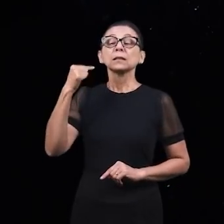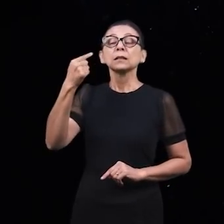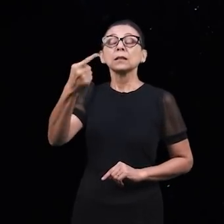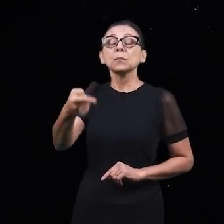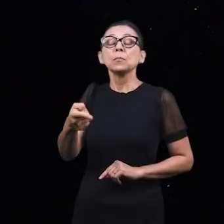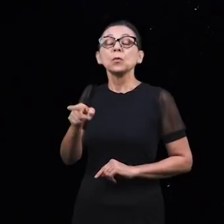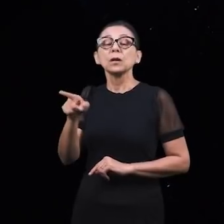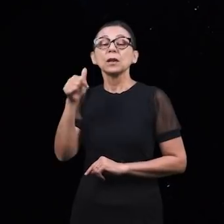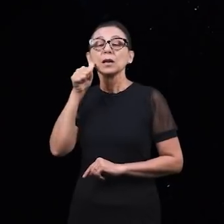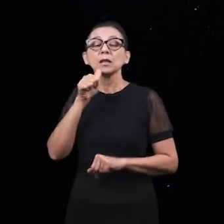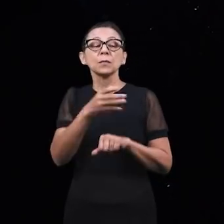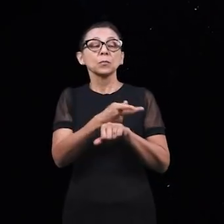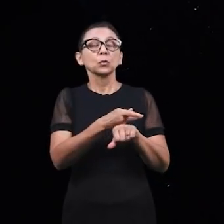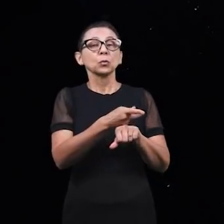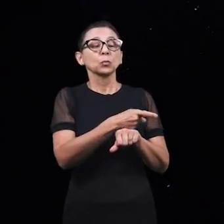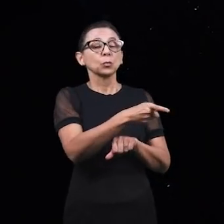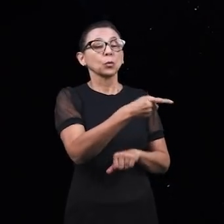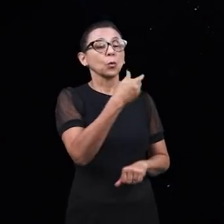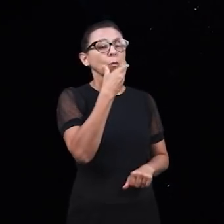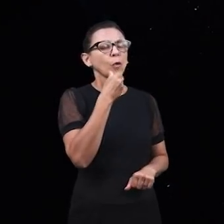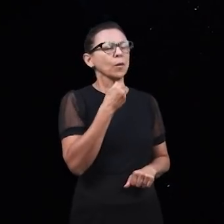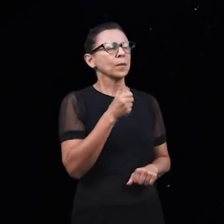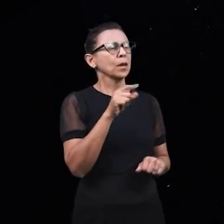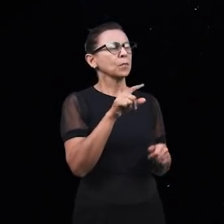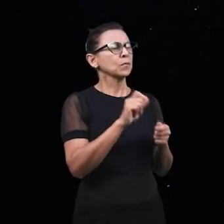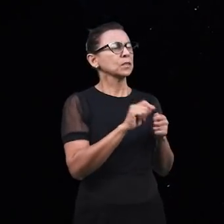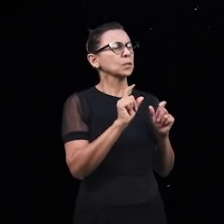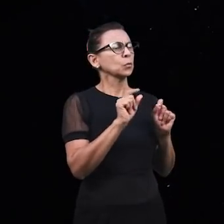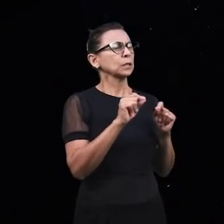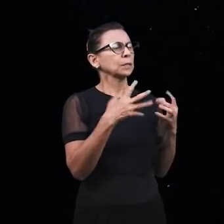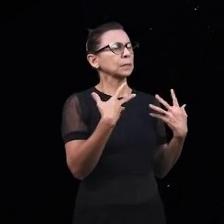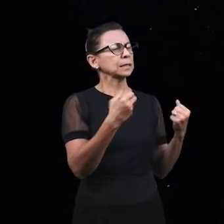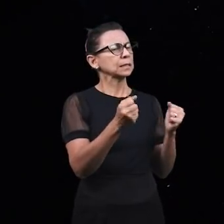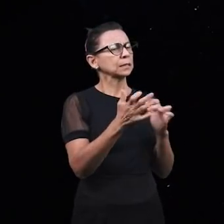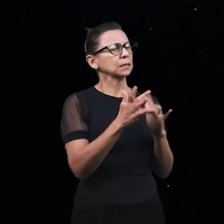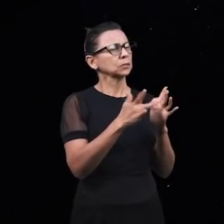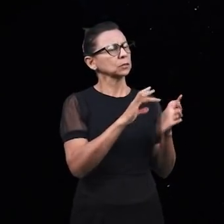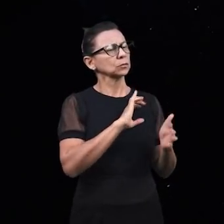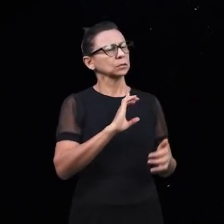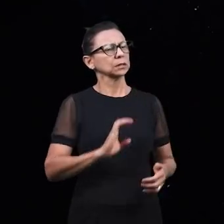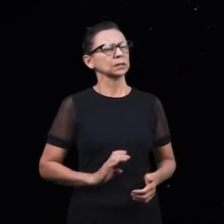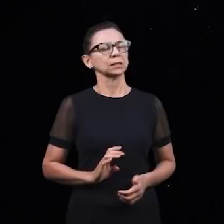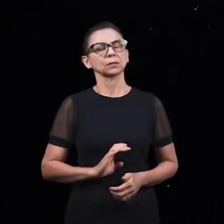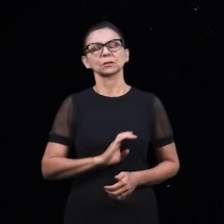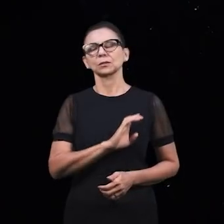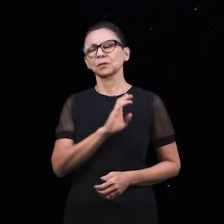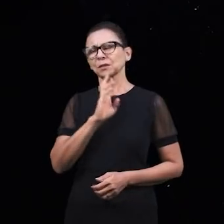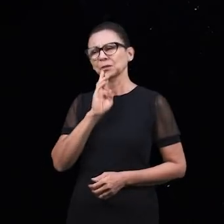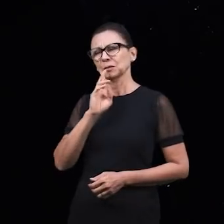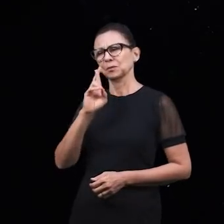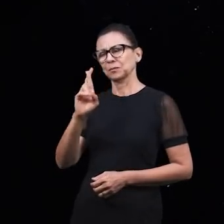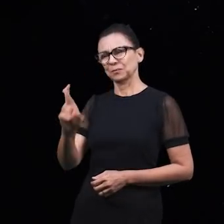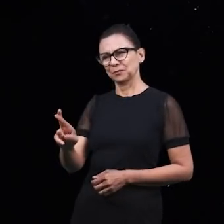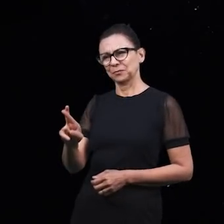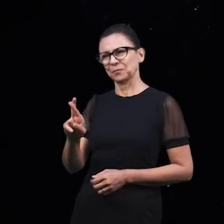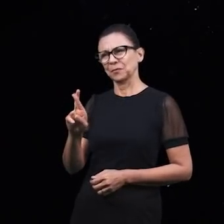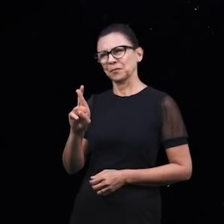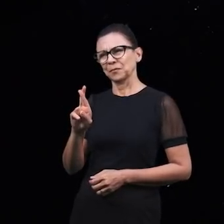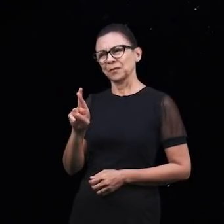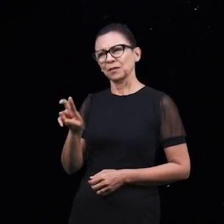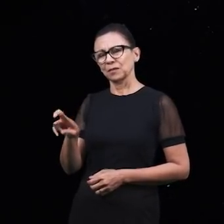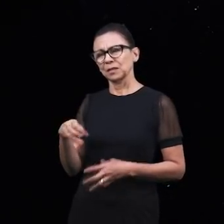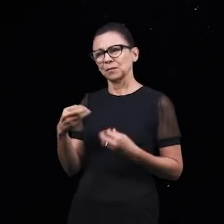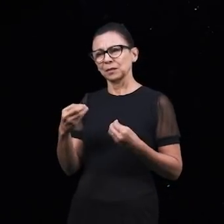foi procurá-lo. O que devo fazer para aceitar a Cristo? Perguntou Charlotte. Em resposta, Malan